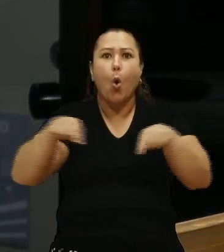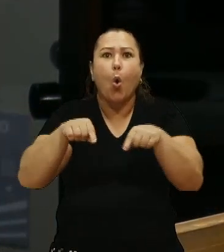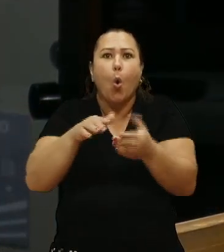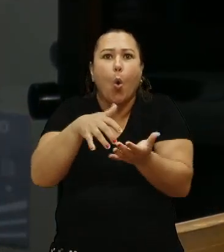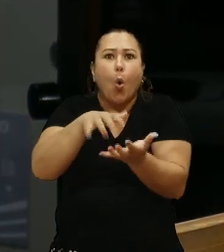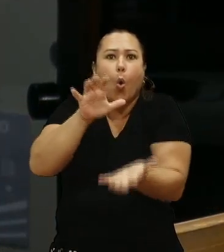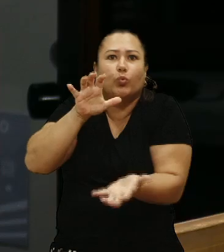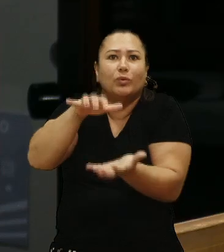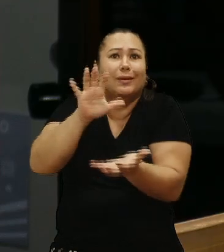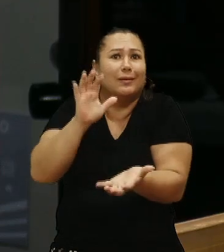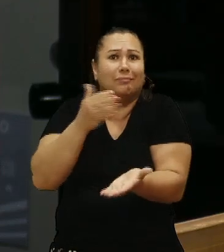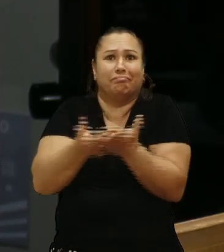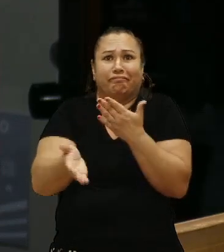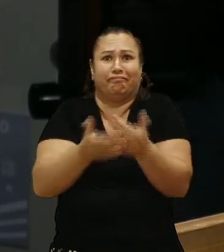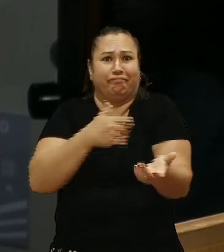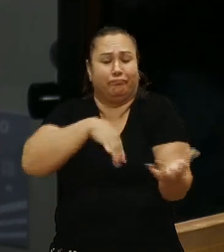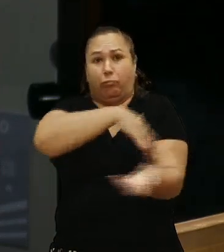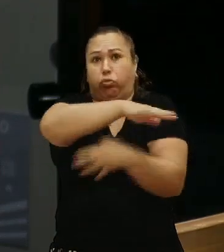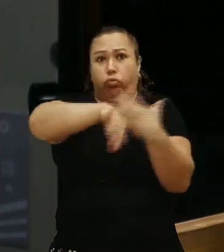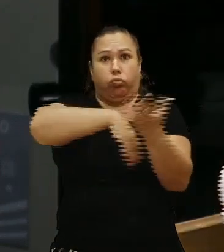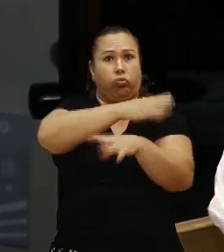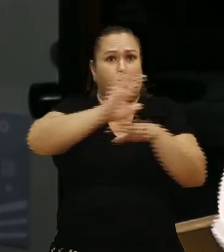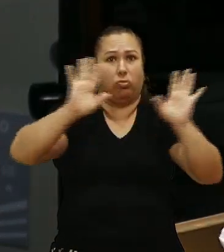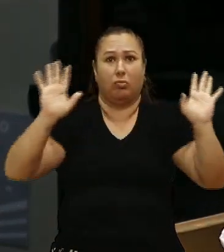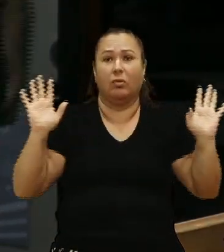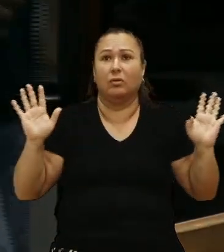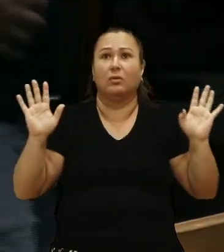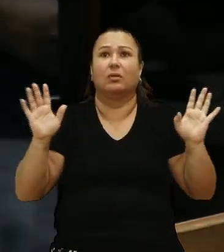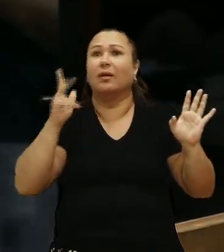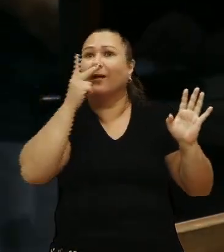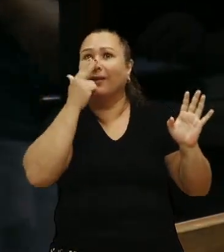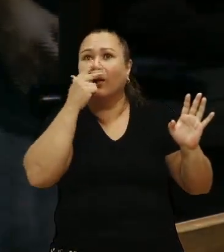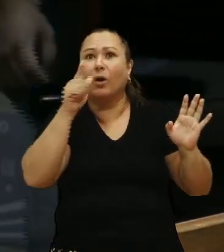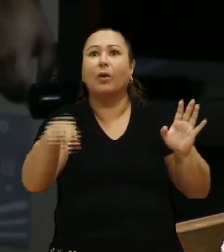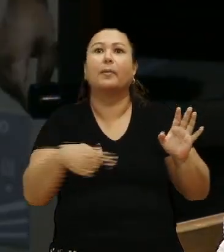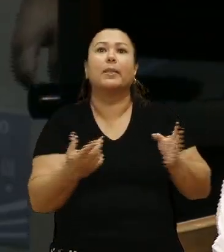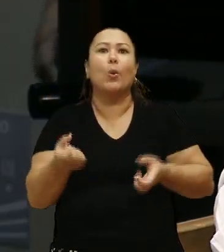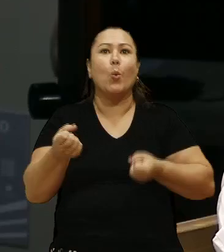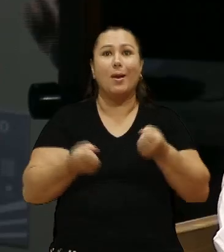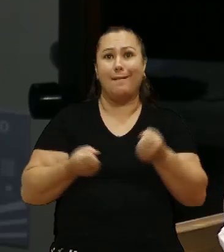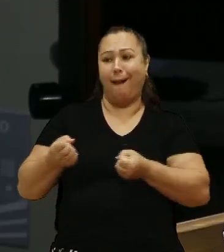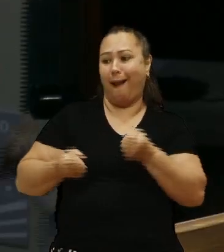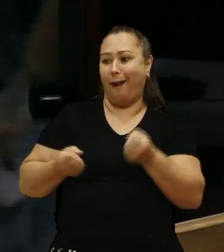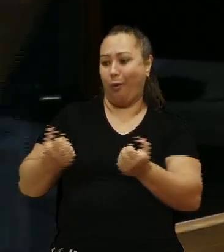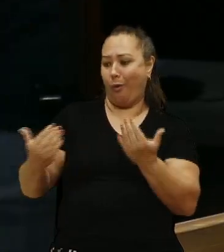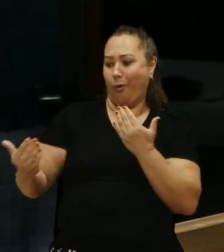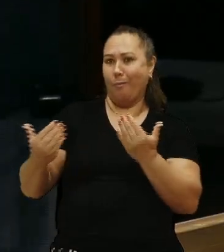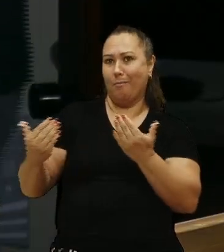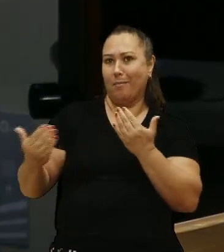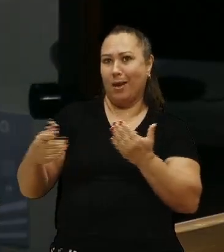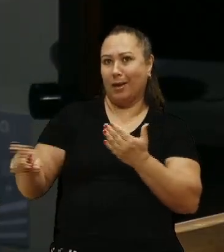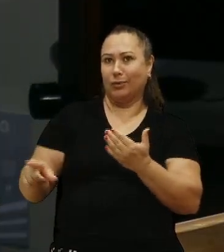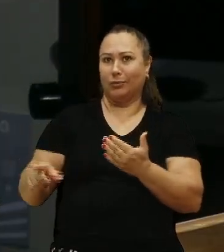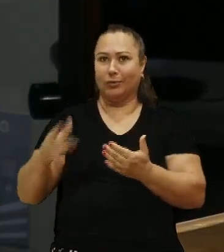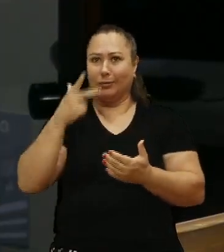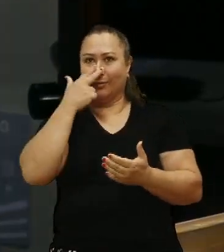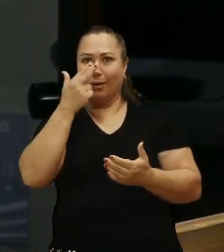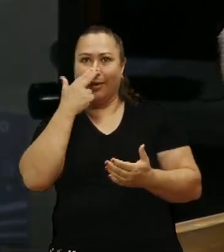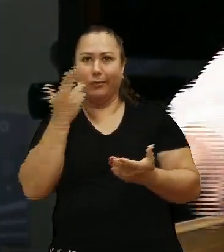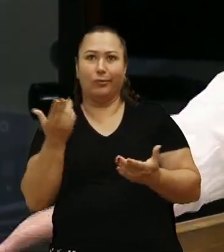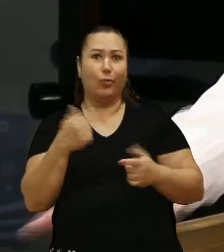nada. E a mesma coisa é o seguinte, ó, pega um Citroën C5 2004, moleque, rebaixado.